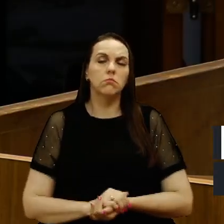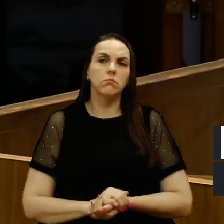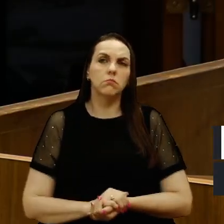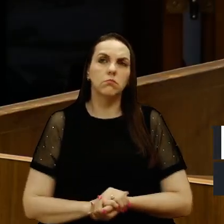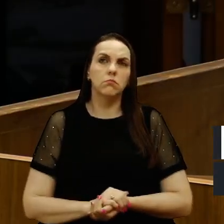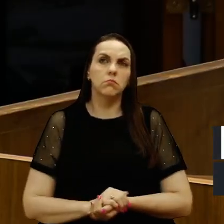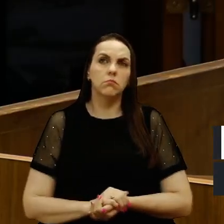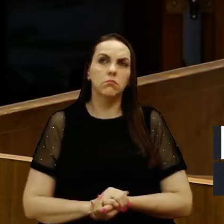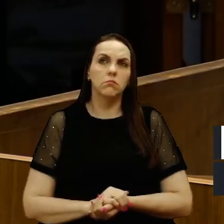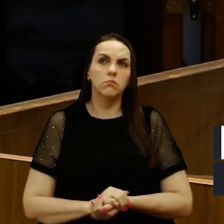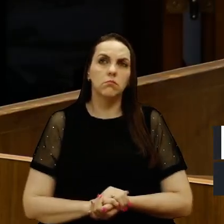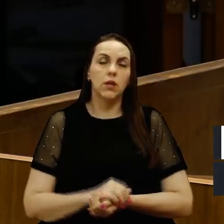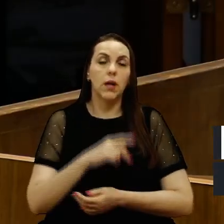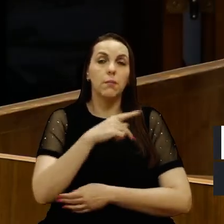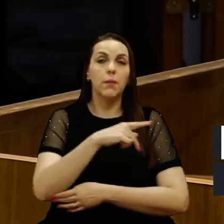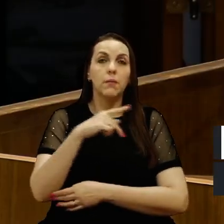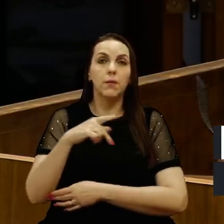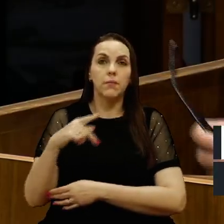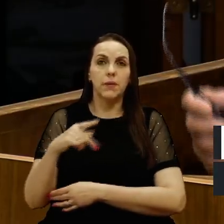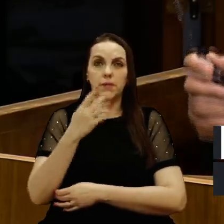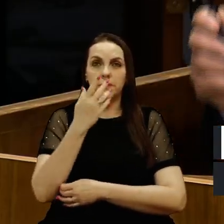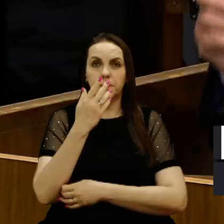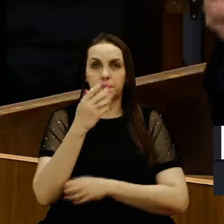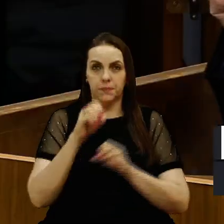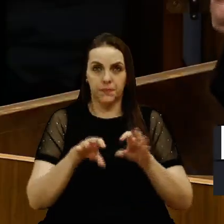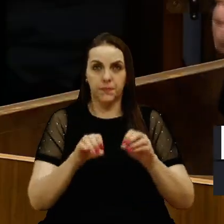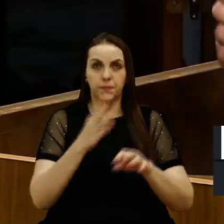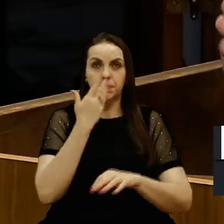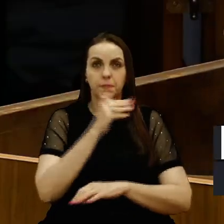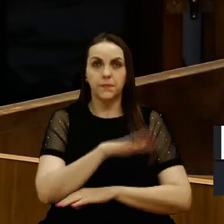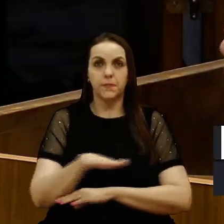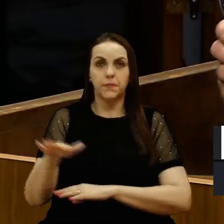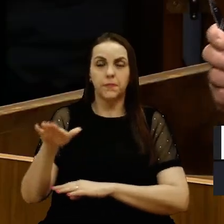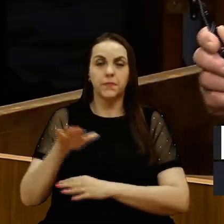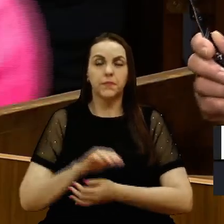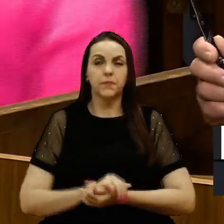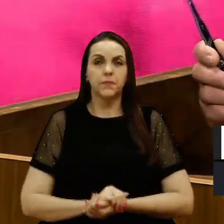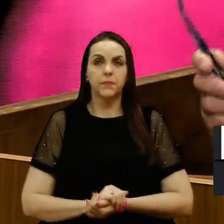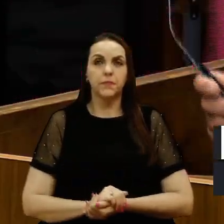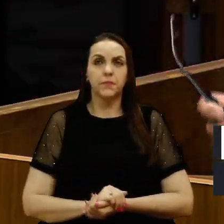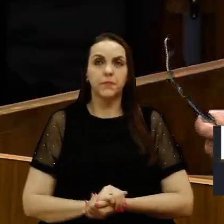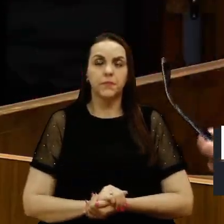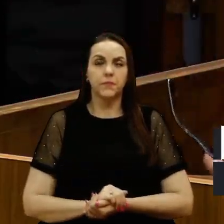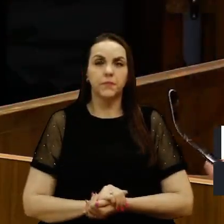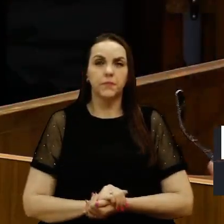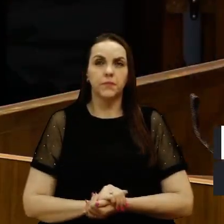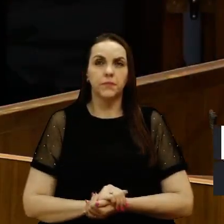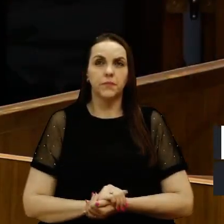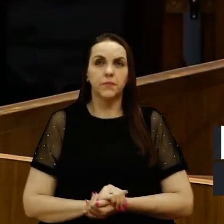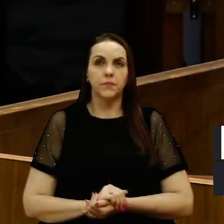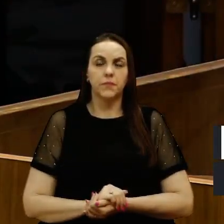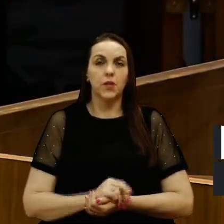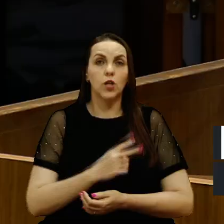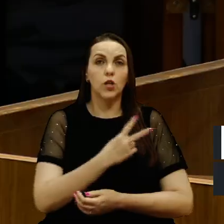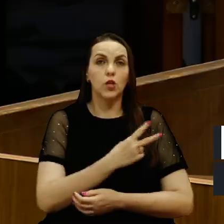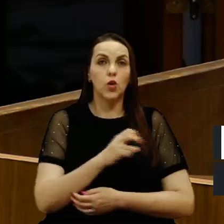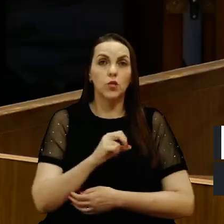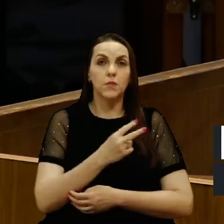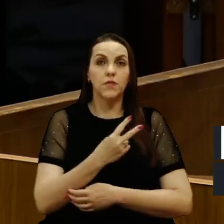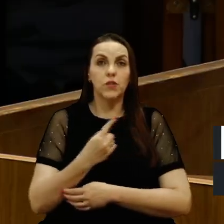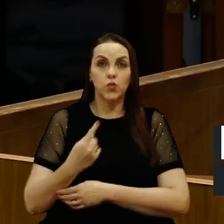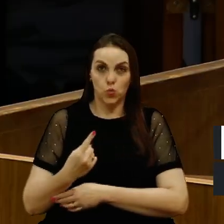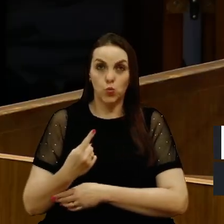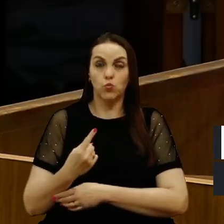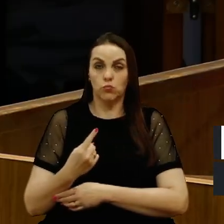E uma delas é a PPP da Educação Infantil, o qual, desde 2021, nós